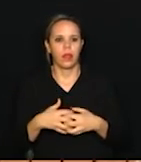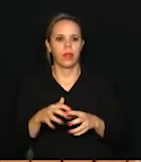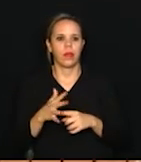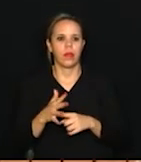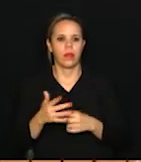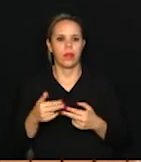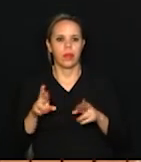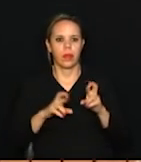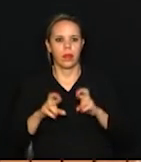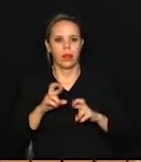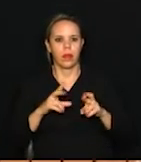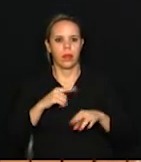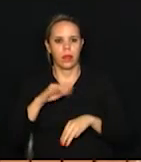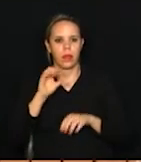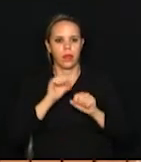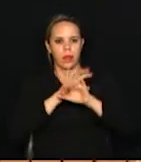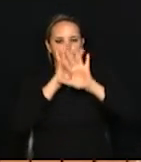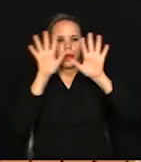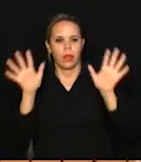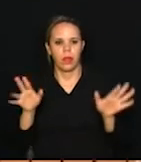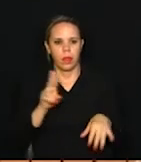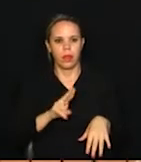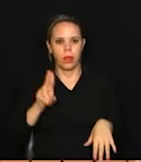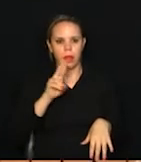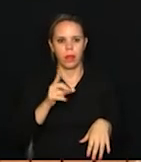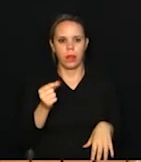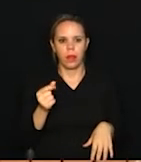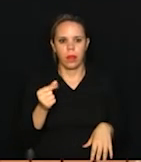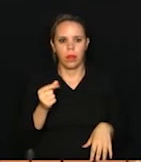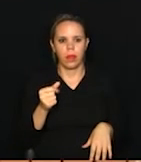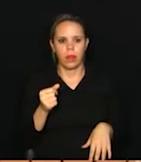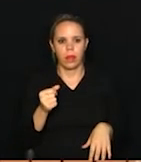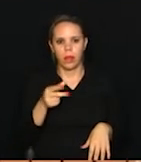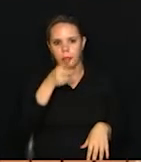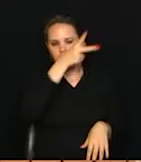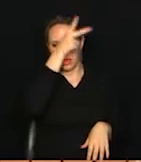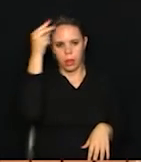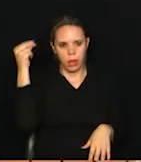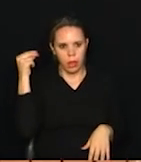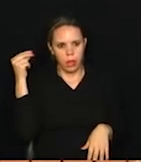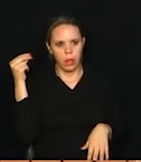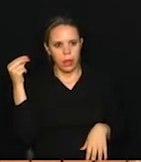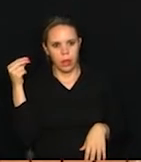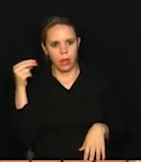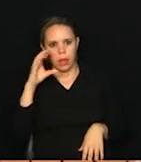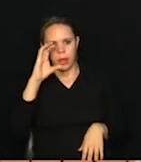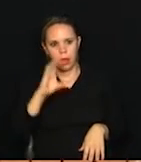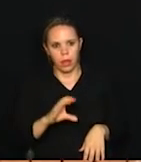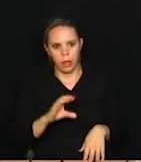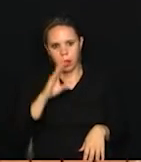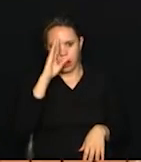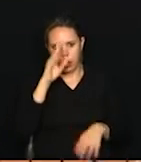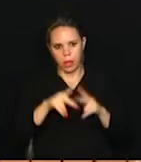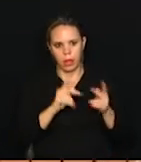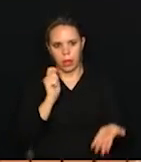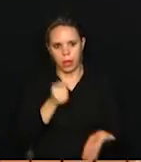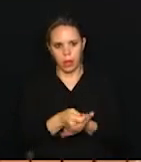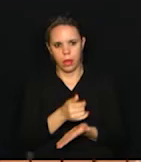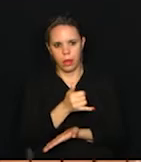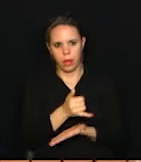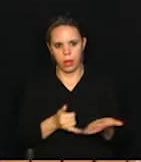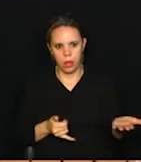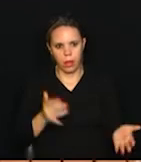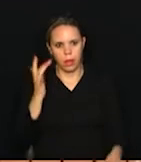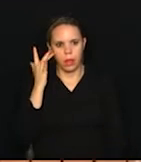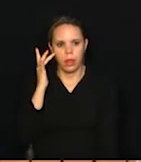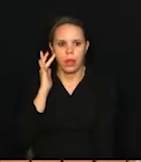fiscalização para que a gente tenha mais transparência no uso do dinheiro, dos recursos públicos para o cidadão, principalmente aquele pagador de impostos. E eu